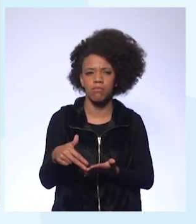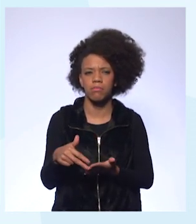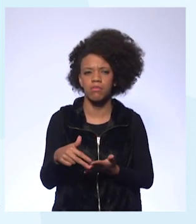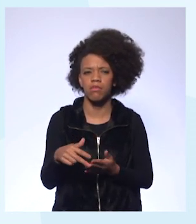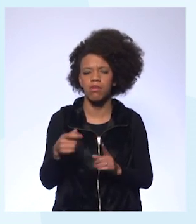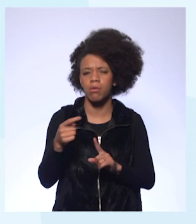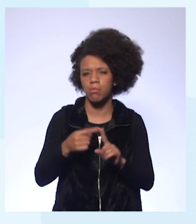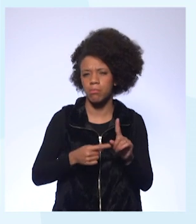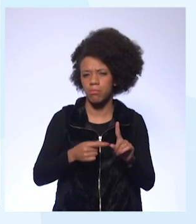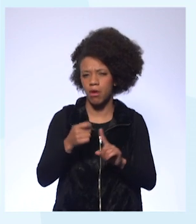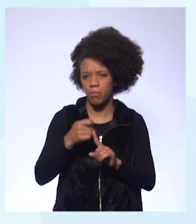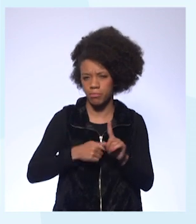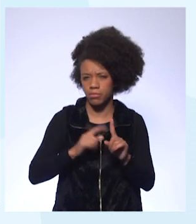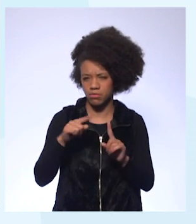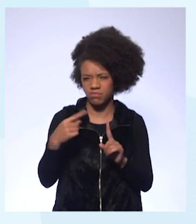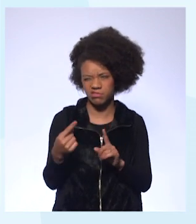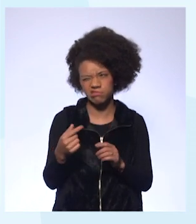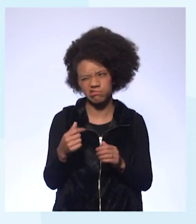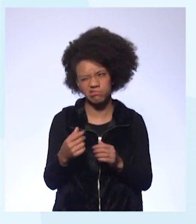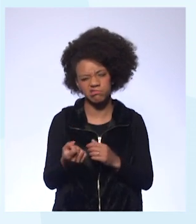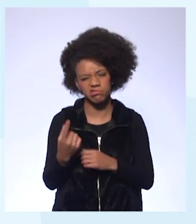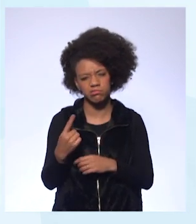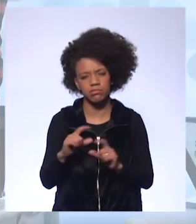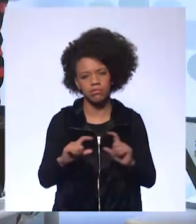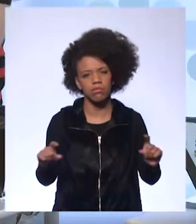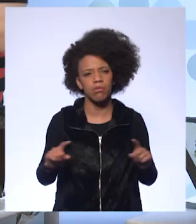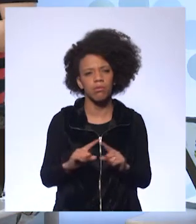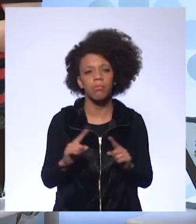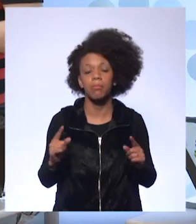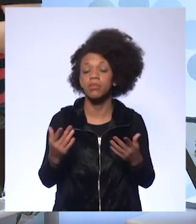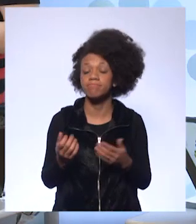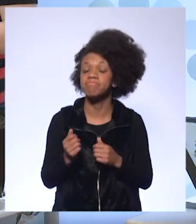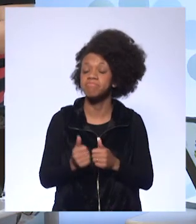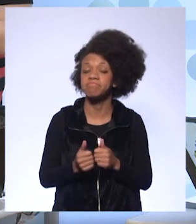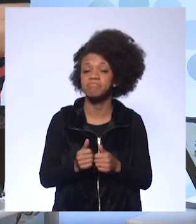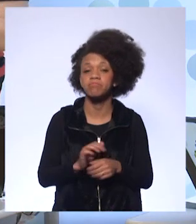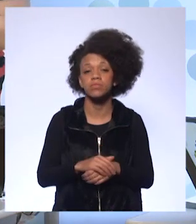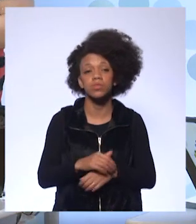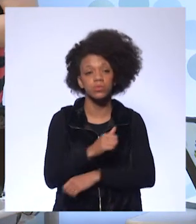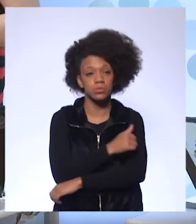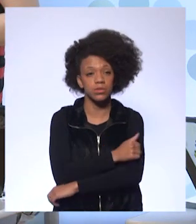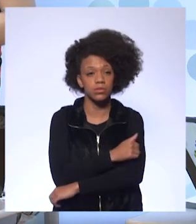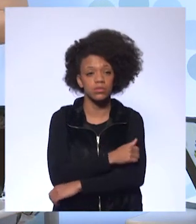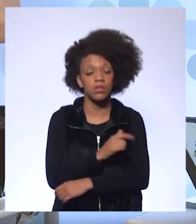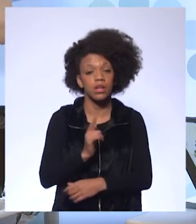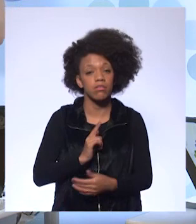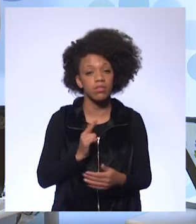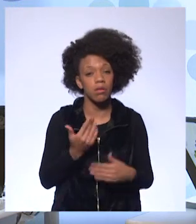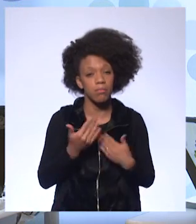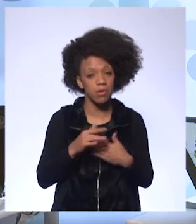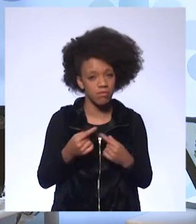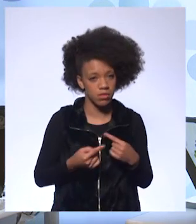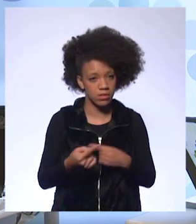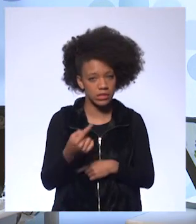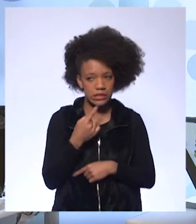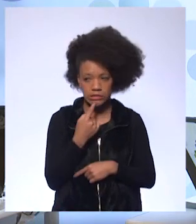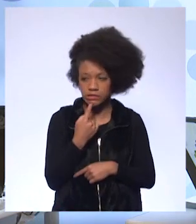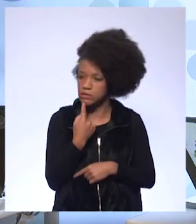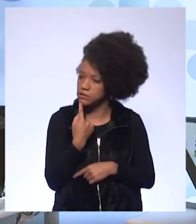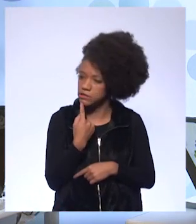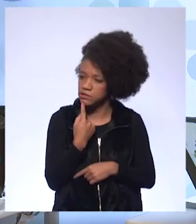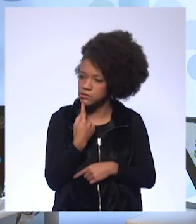estranho essa estrutura né mas tudo bem então Will Maria Take a walk and move on e vamos vão fazer prova semana que vem